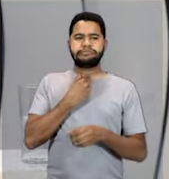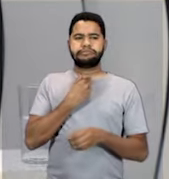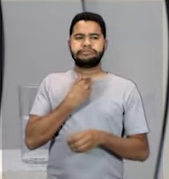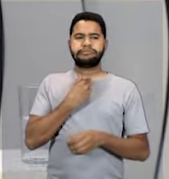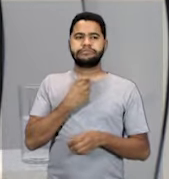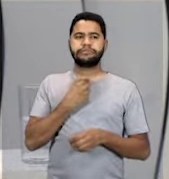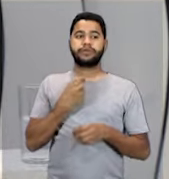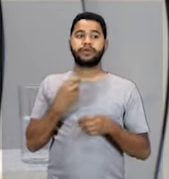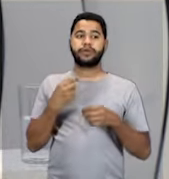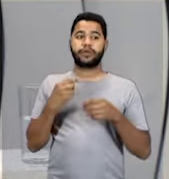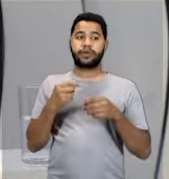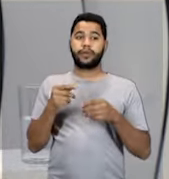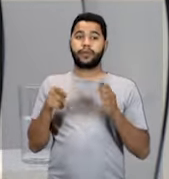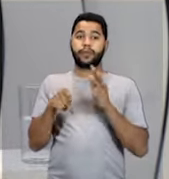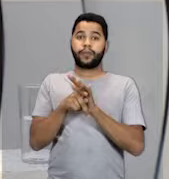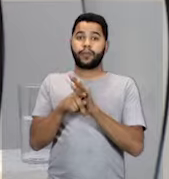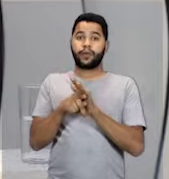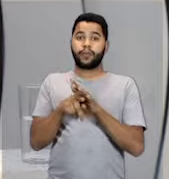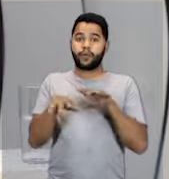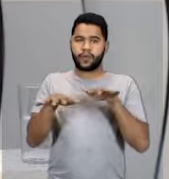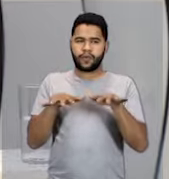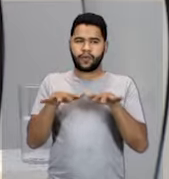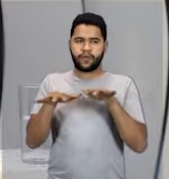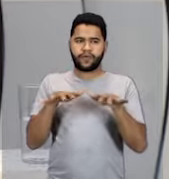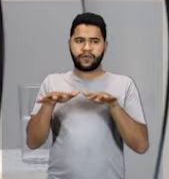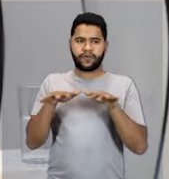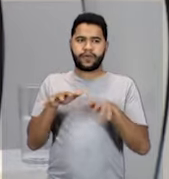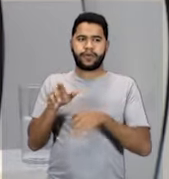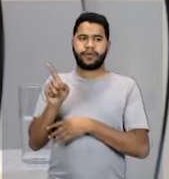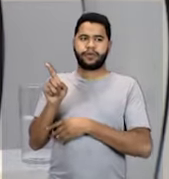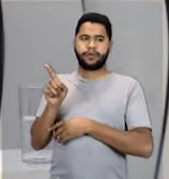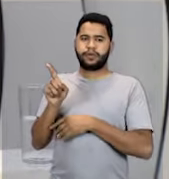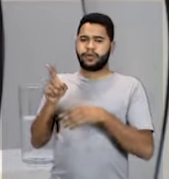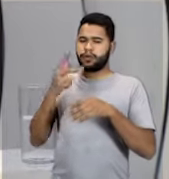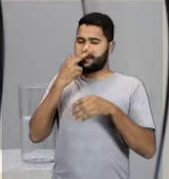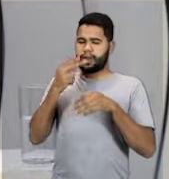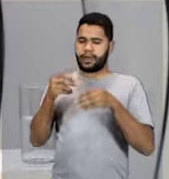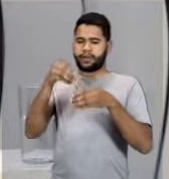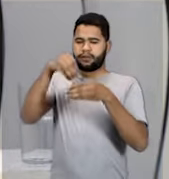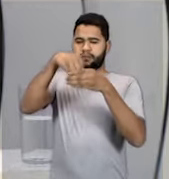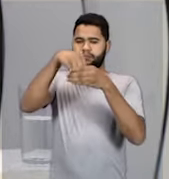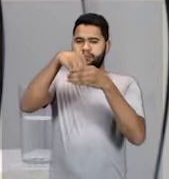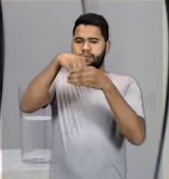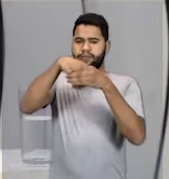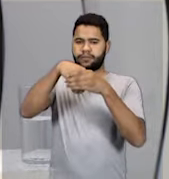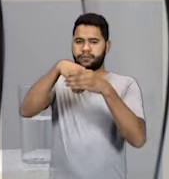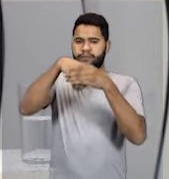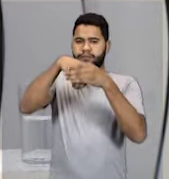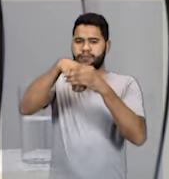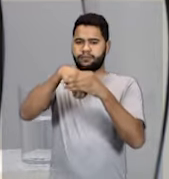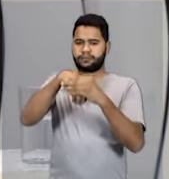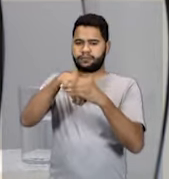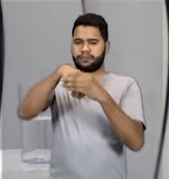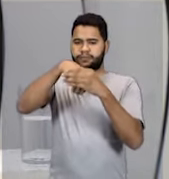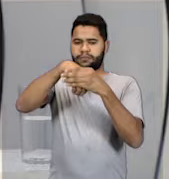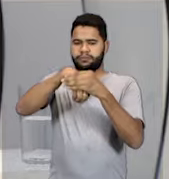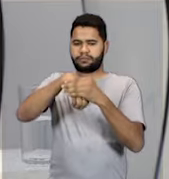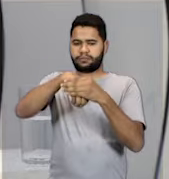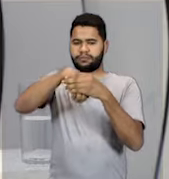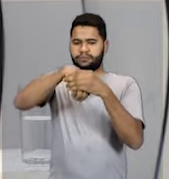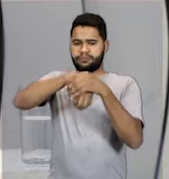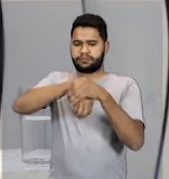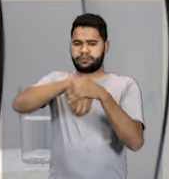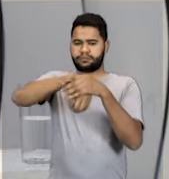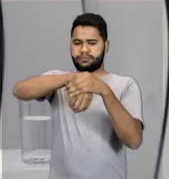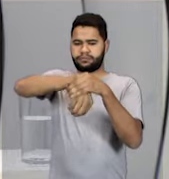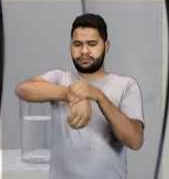esôfago faça um movimento, empurrando ele para baixo. É um movimento